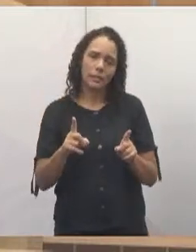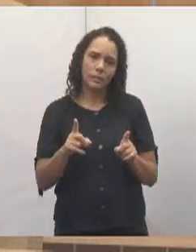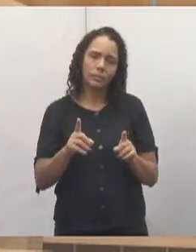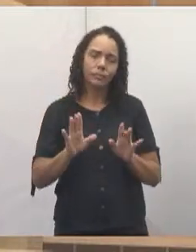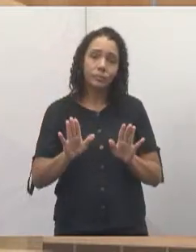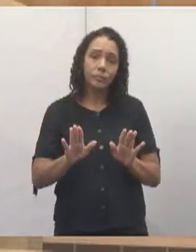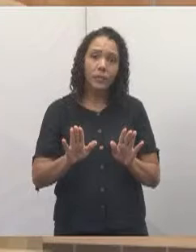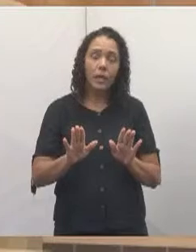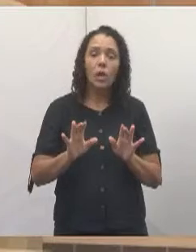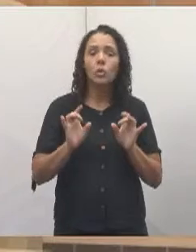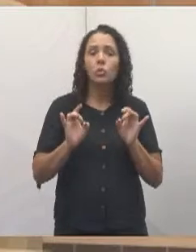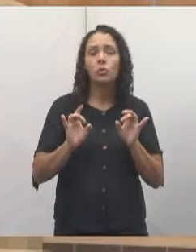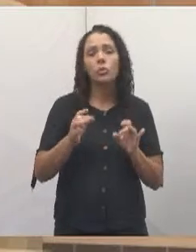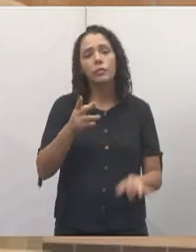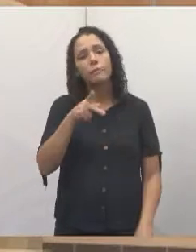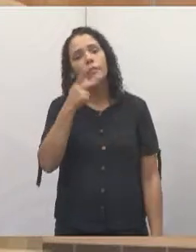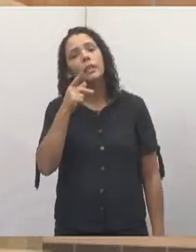parabéns,